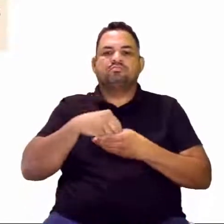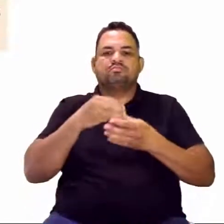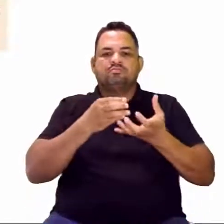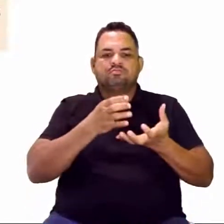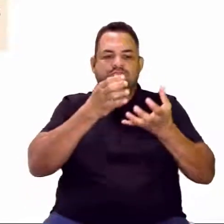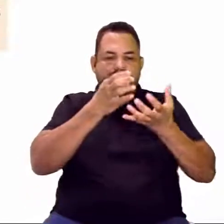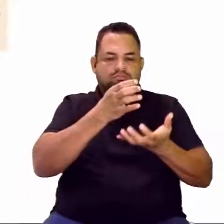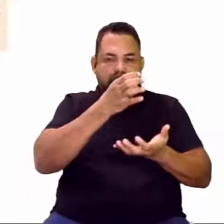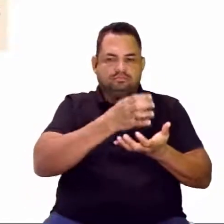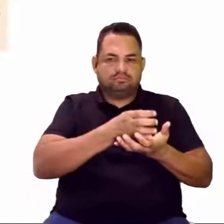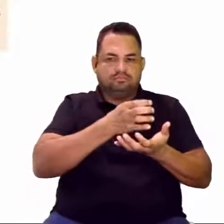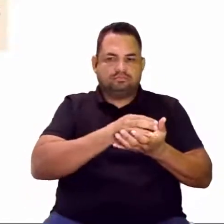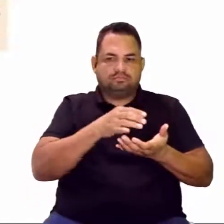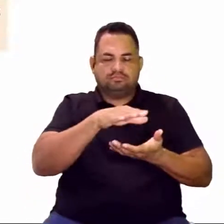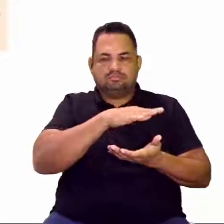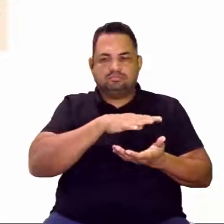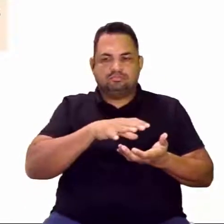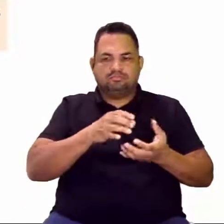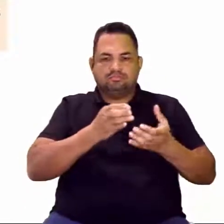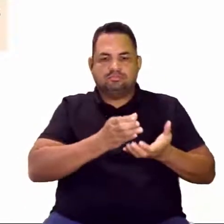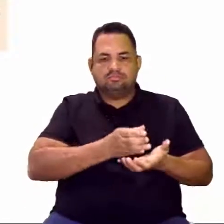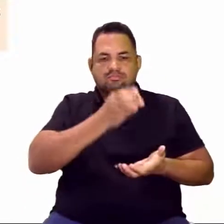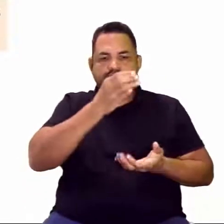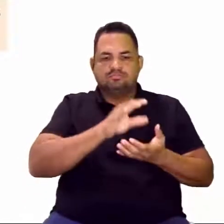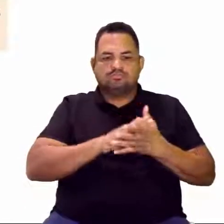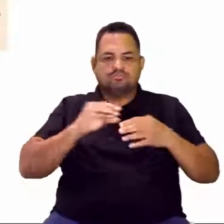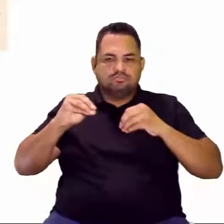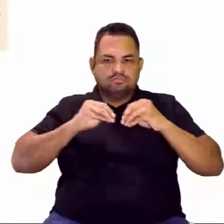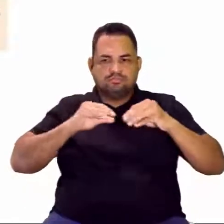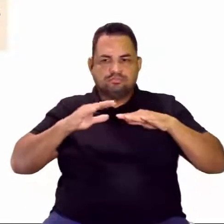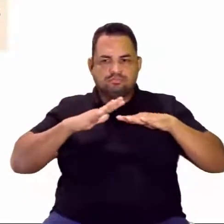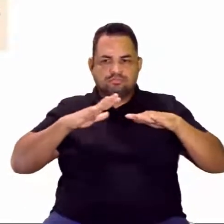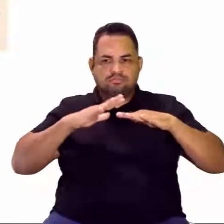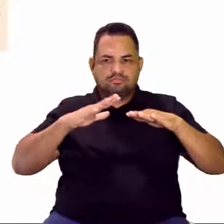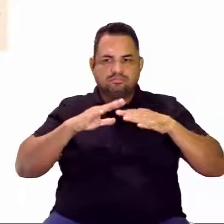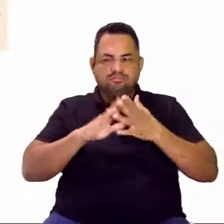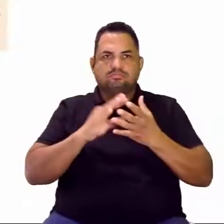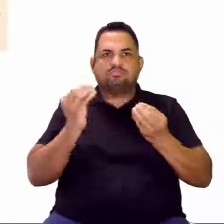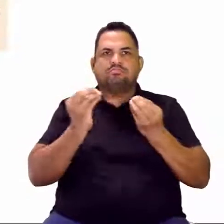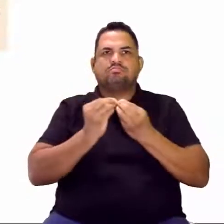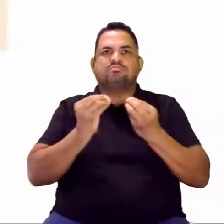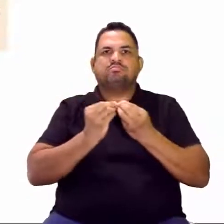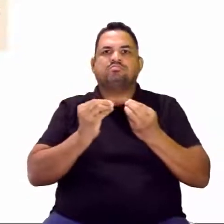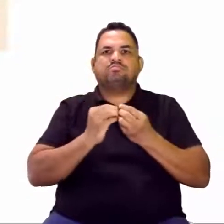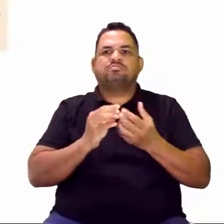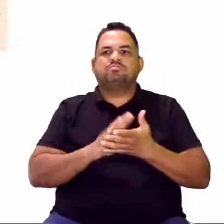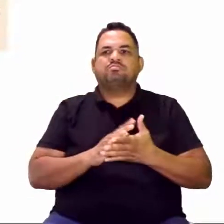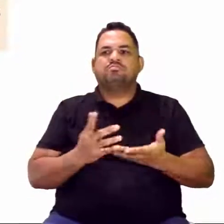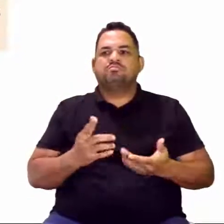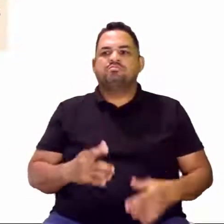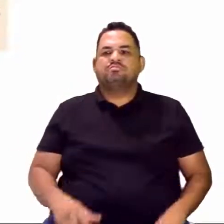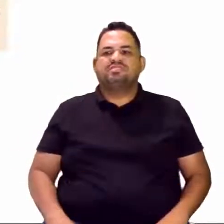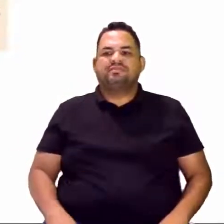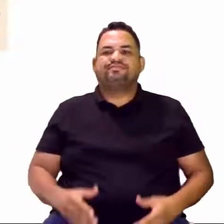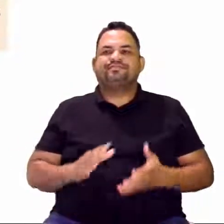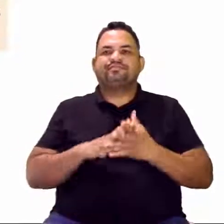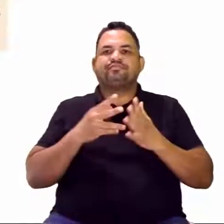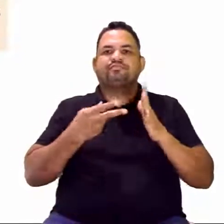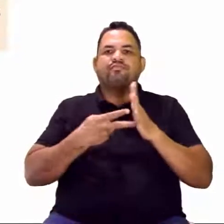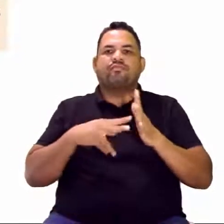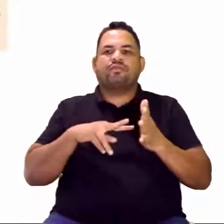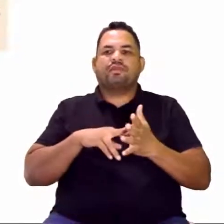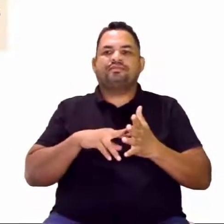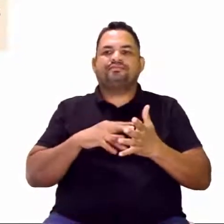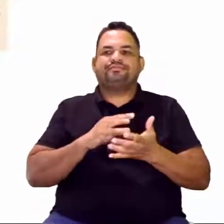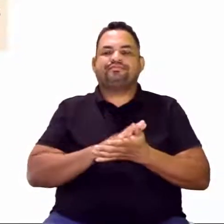daquele recipiente, ou seja, mede a agitação de suas moléculas, tá bom? Quanto mais agitada, significa